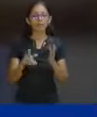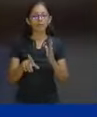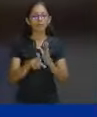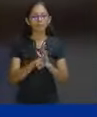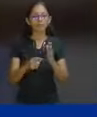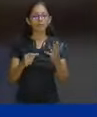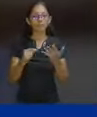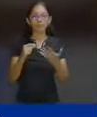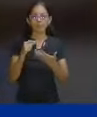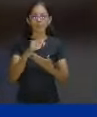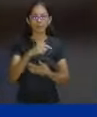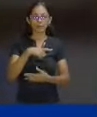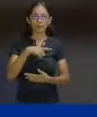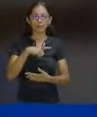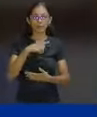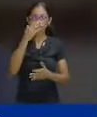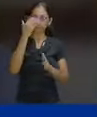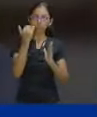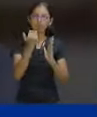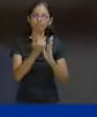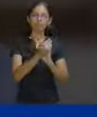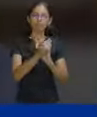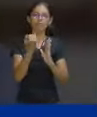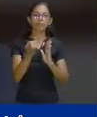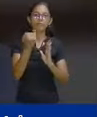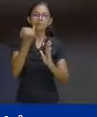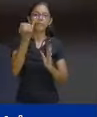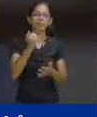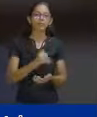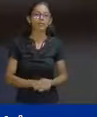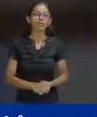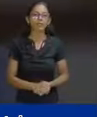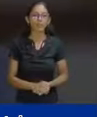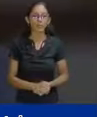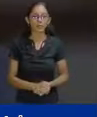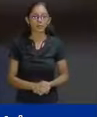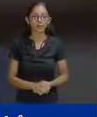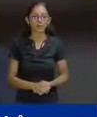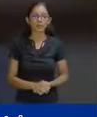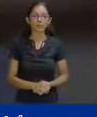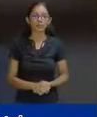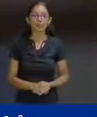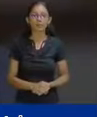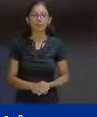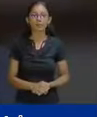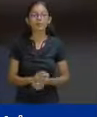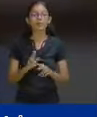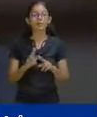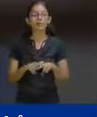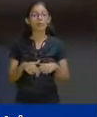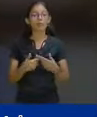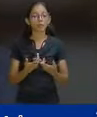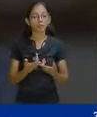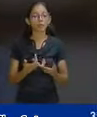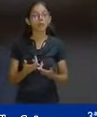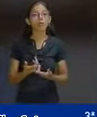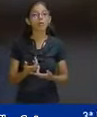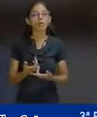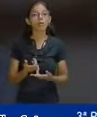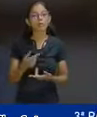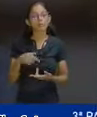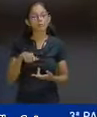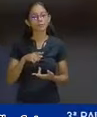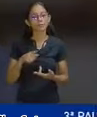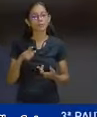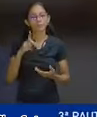determinações legais estabelecidas. Então, porquanto, eu repiso, o argumento fundamental que levou esta Corte a considerar regular a